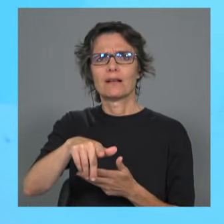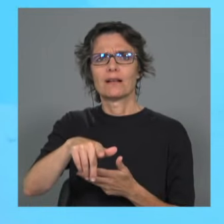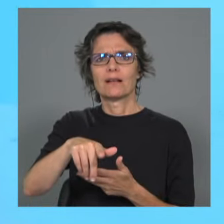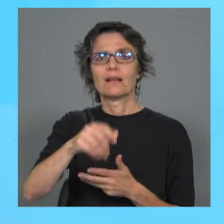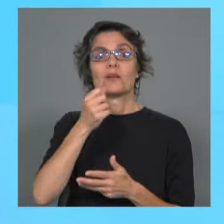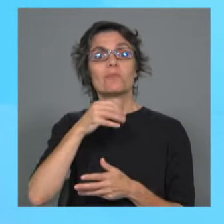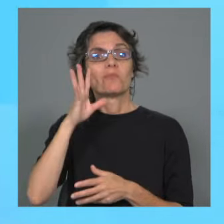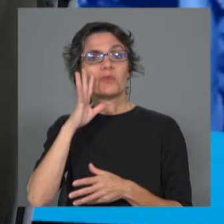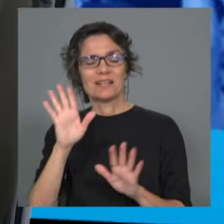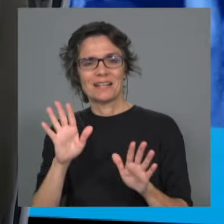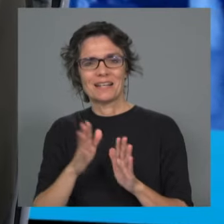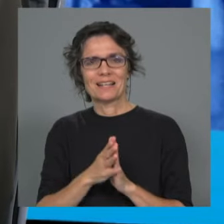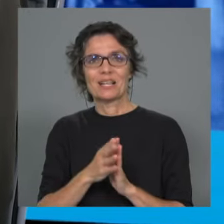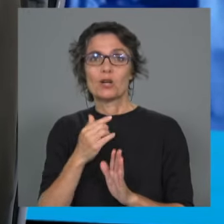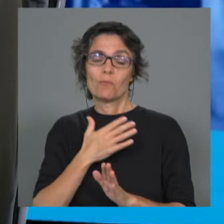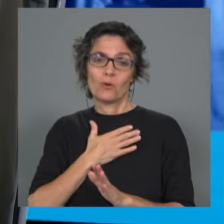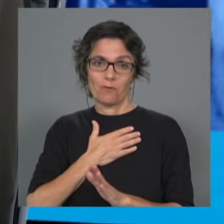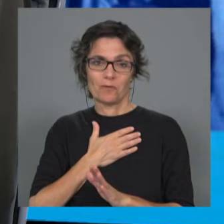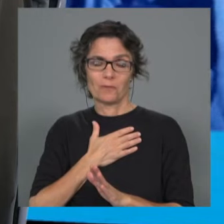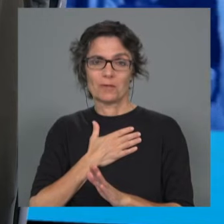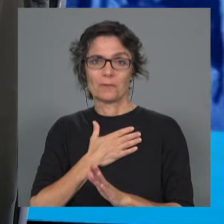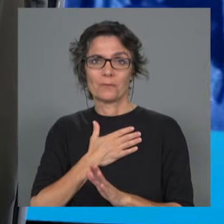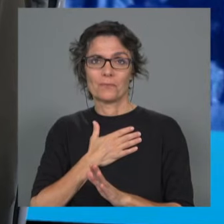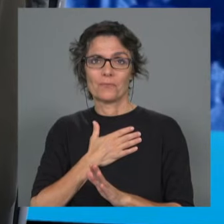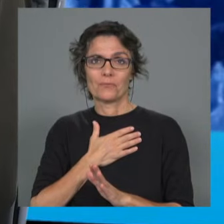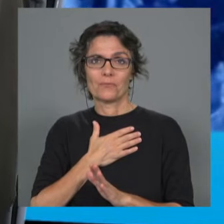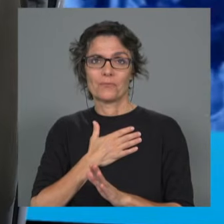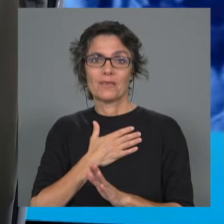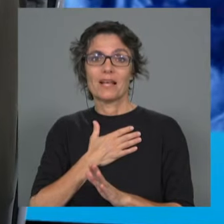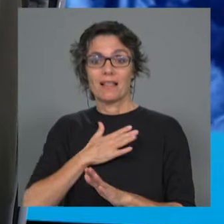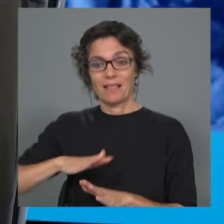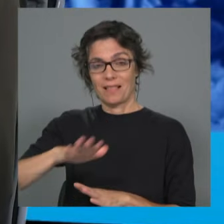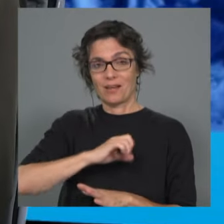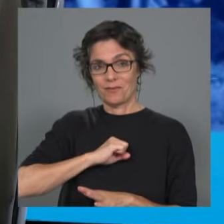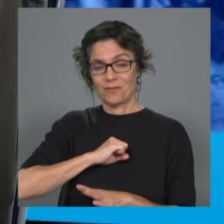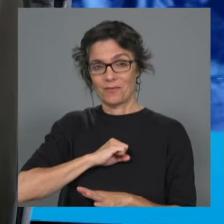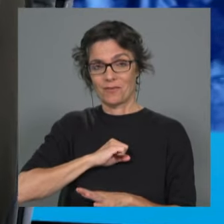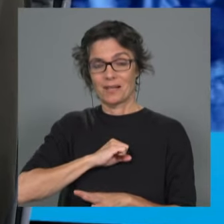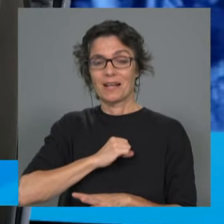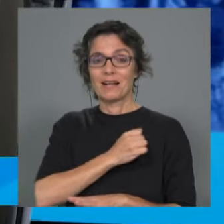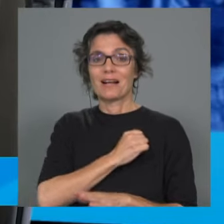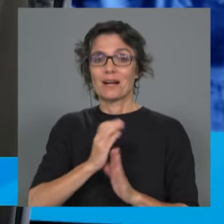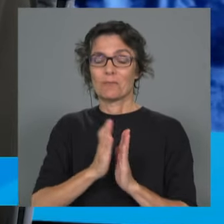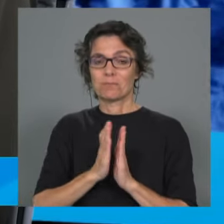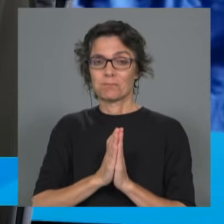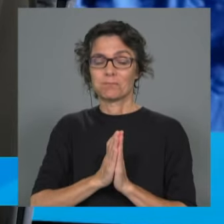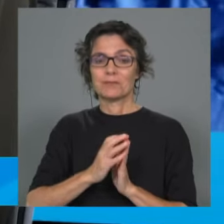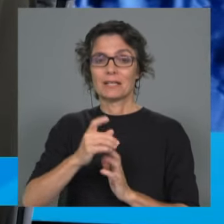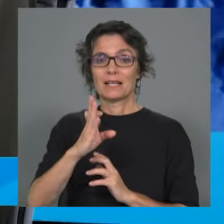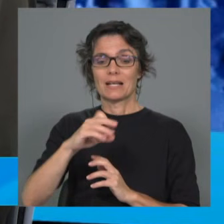Boa tarde. Então a minha missa nova vai ser na minha terra, na Igreja Paroquial da